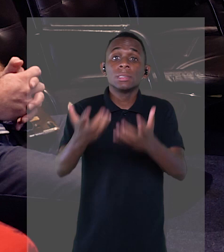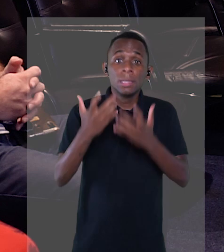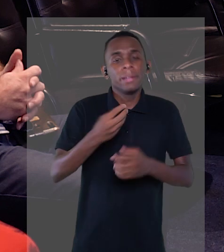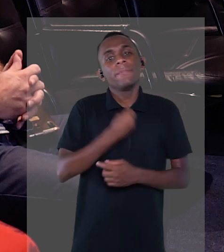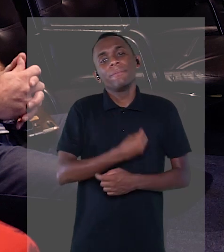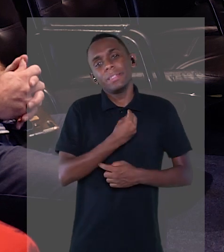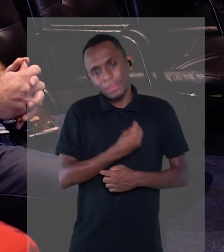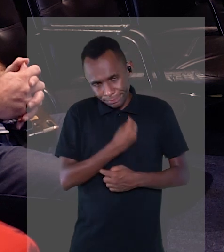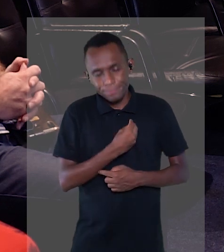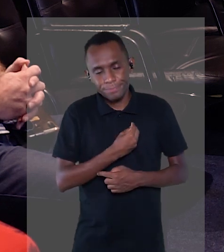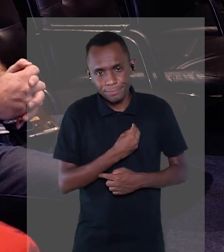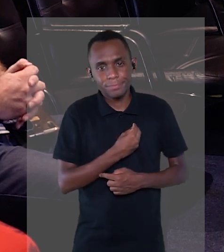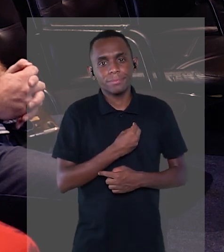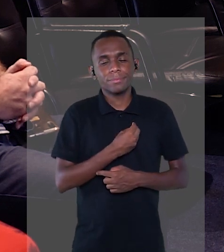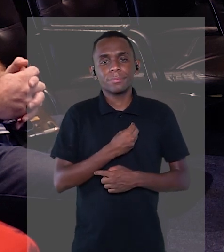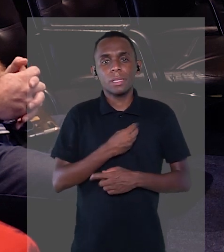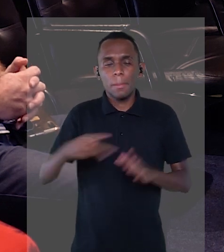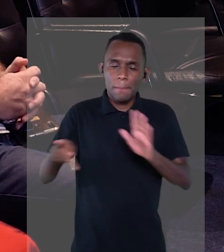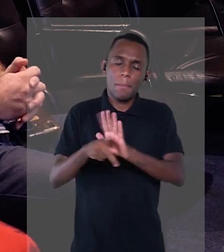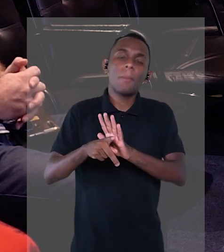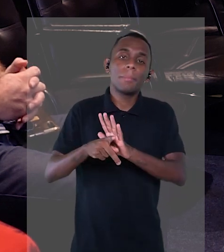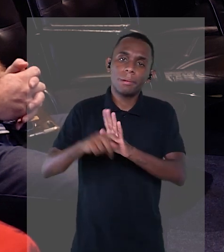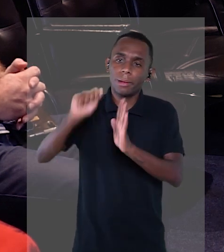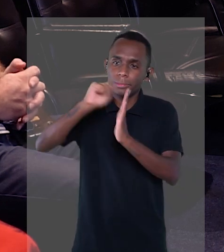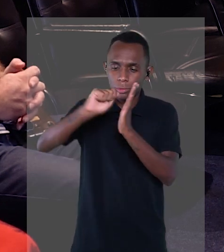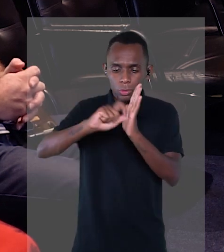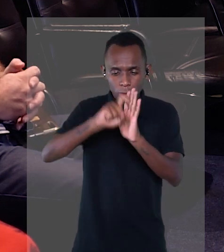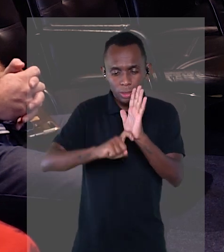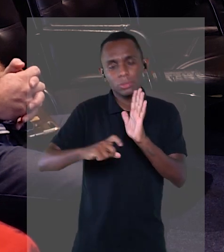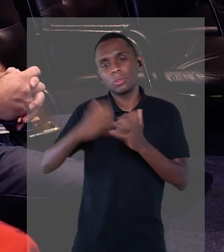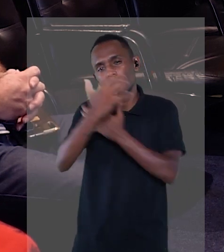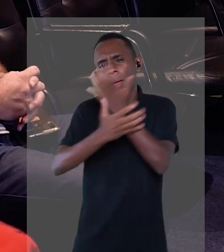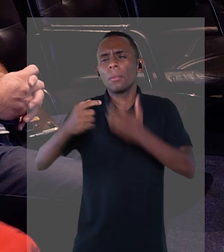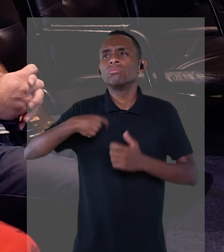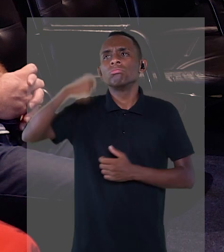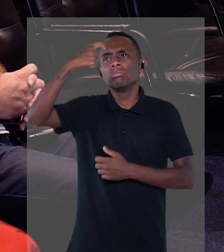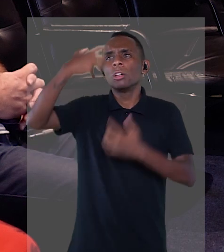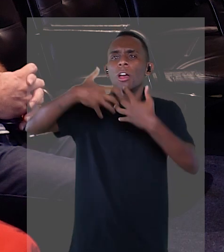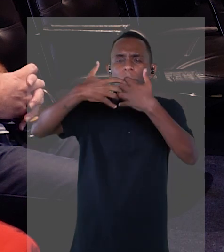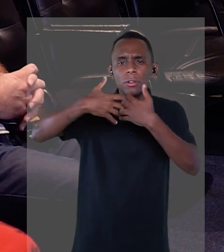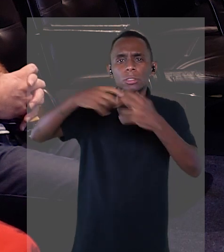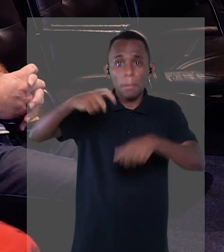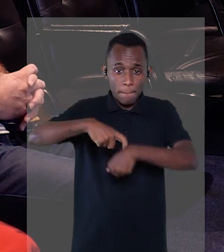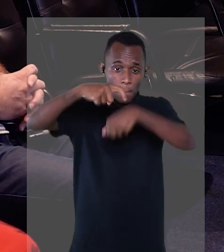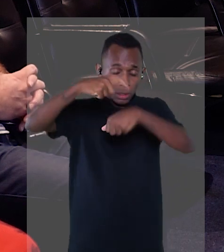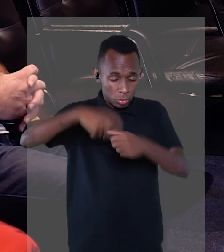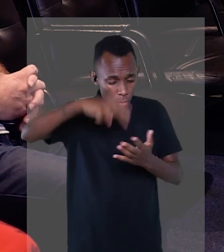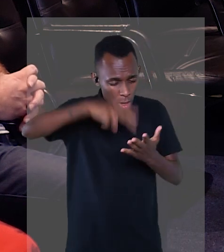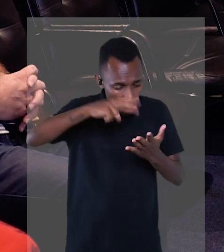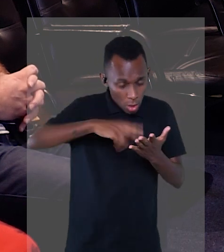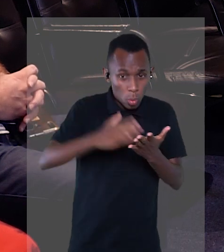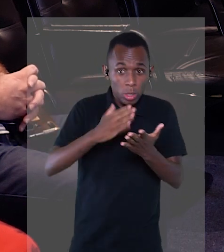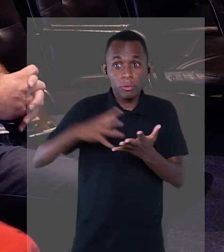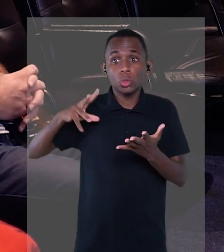vida, sabe, nas letras. Então, e eu fico pensando, quando eu vejo esses livros, todos